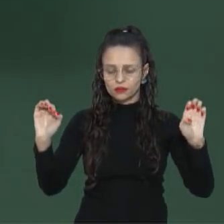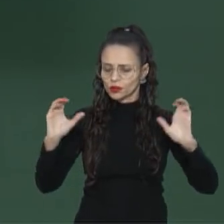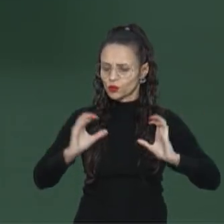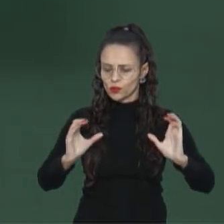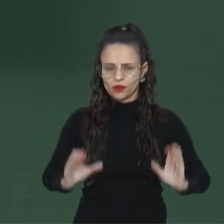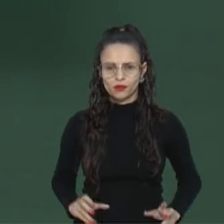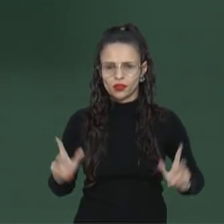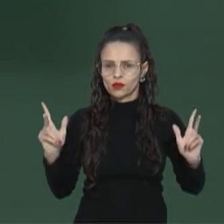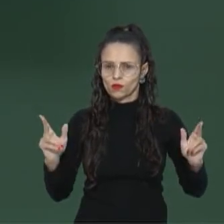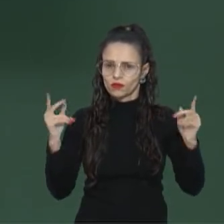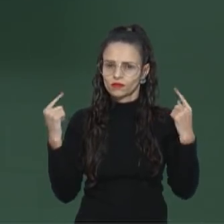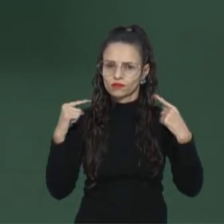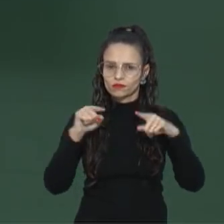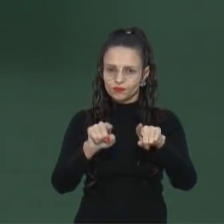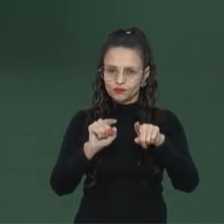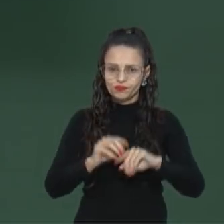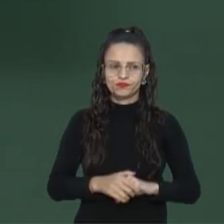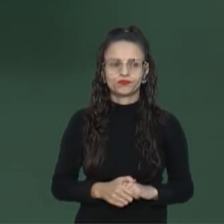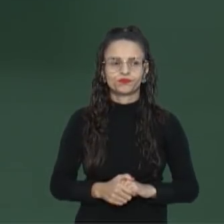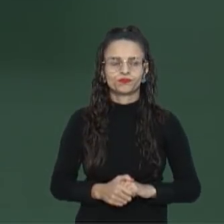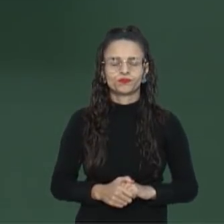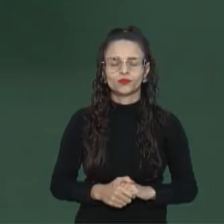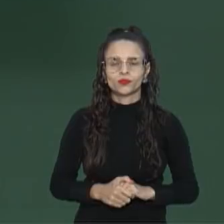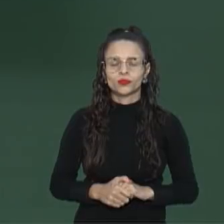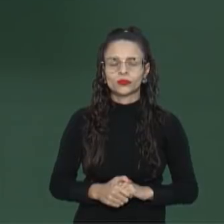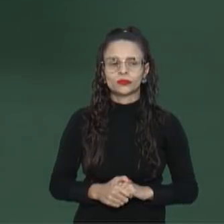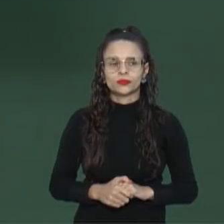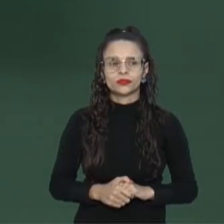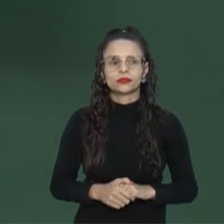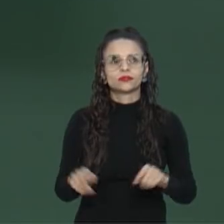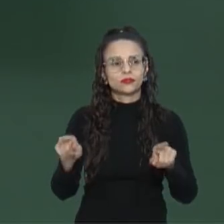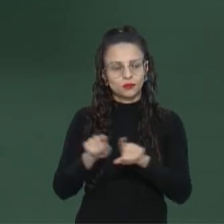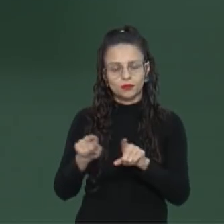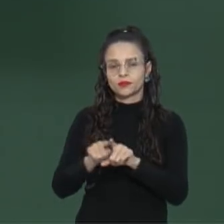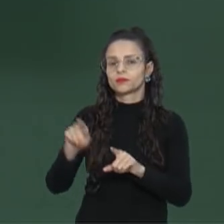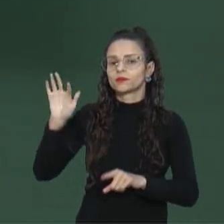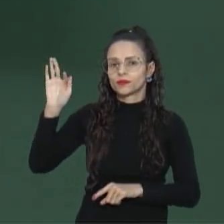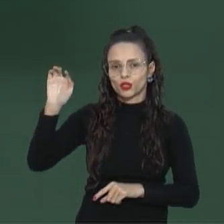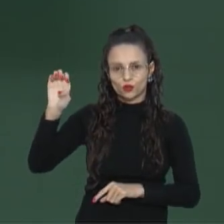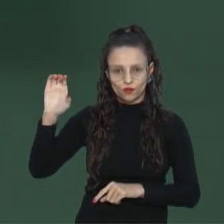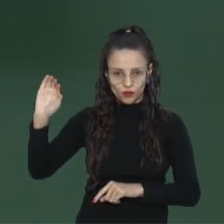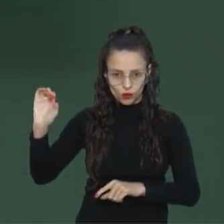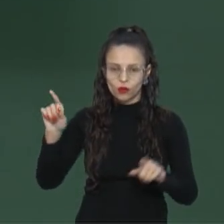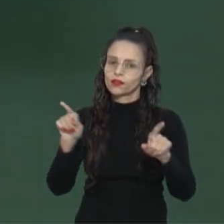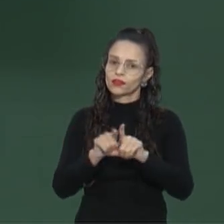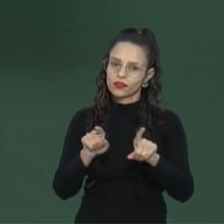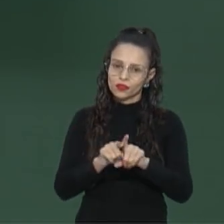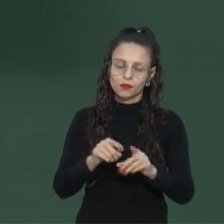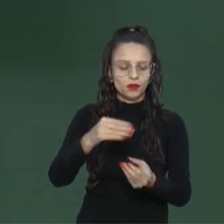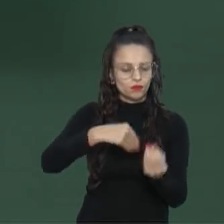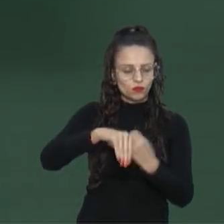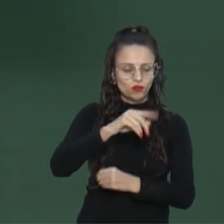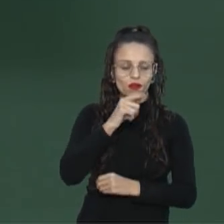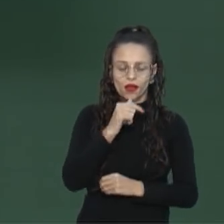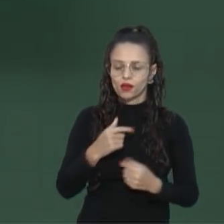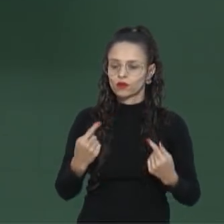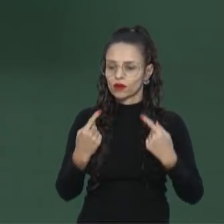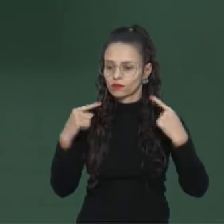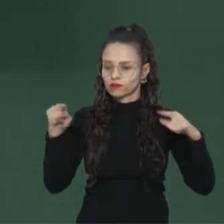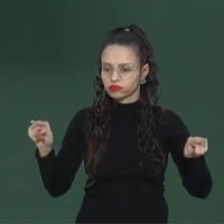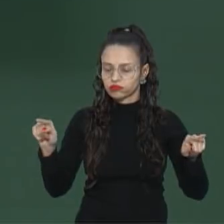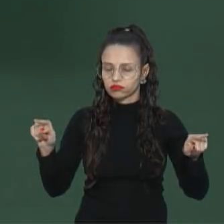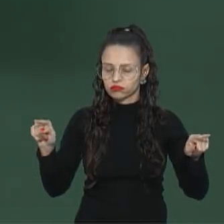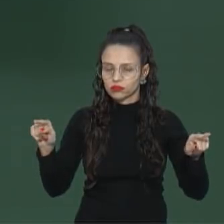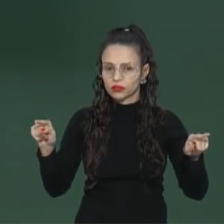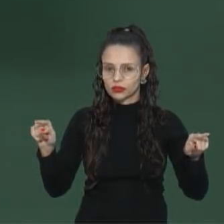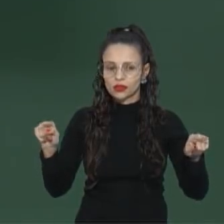maneiras ao mesmo tempo. O óxido de ferro, mesma coisa. Foi colocado em água, dois comportamentos, um